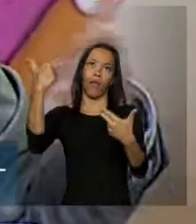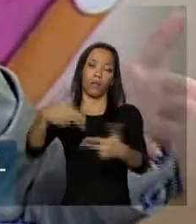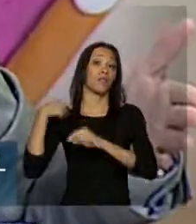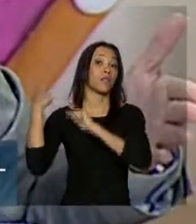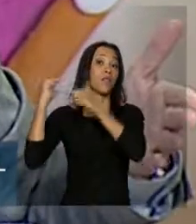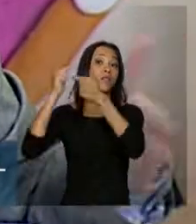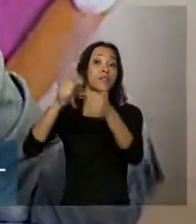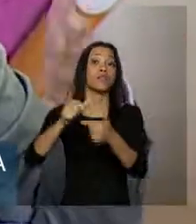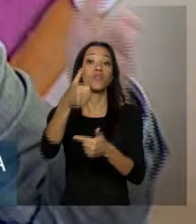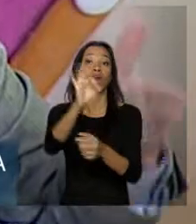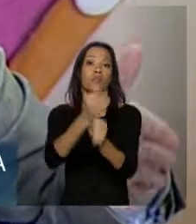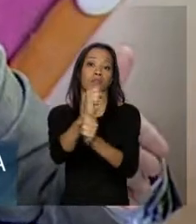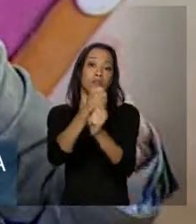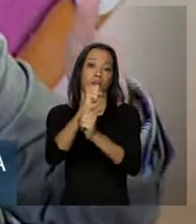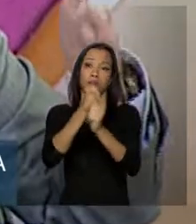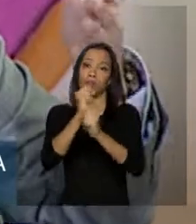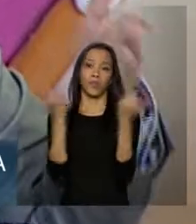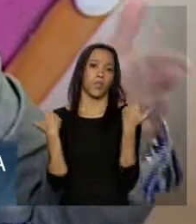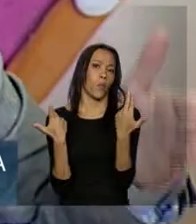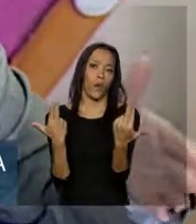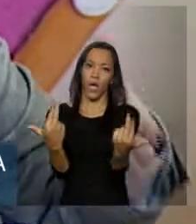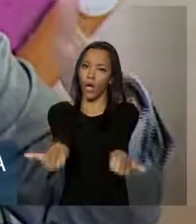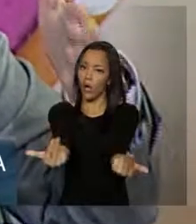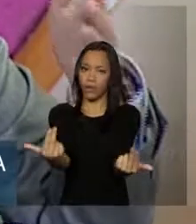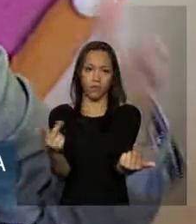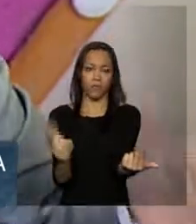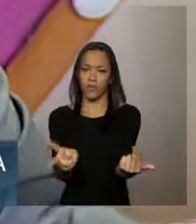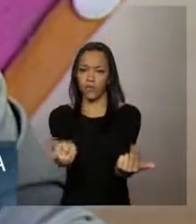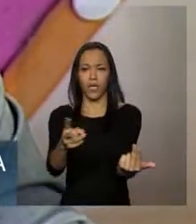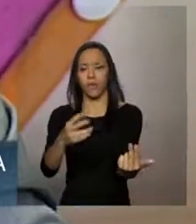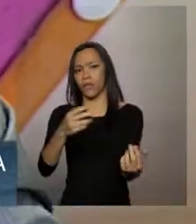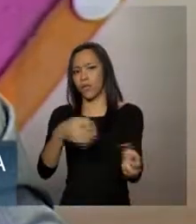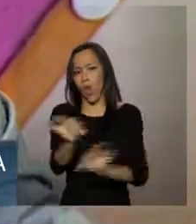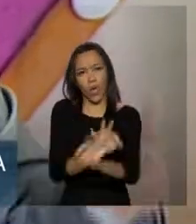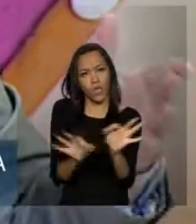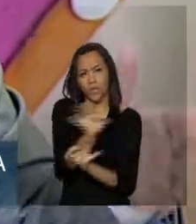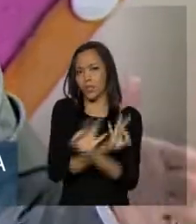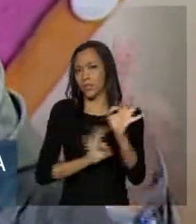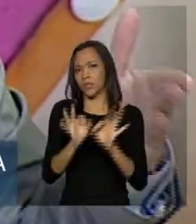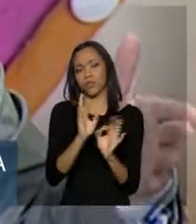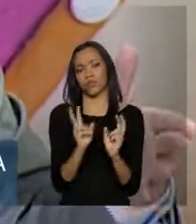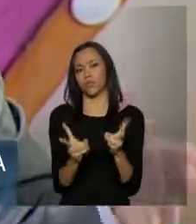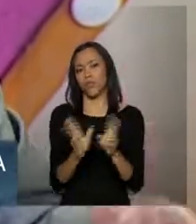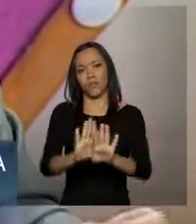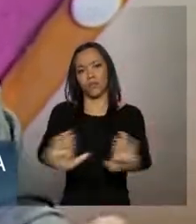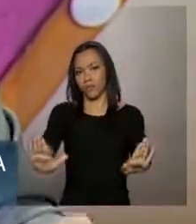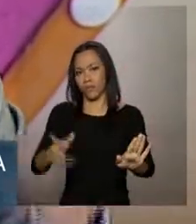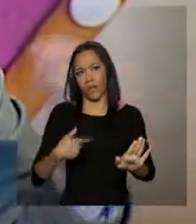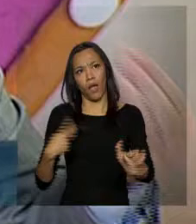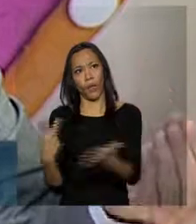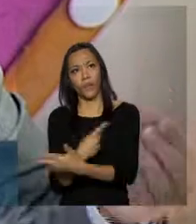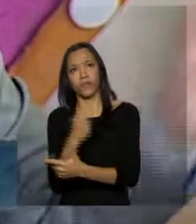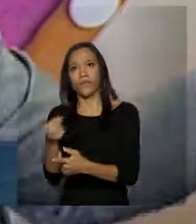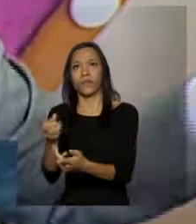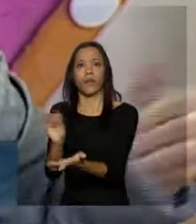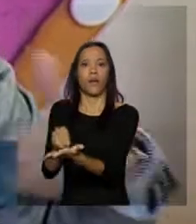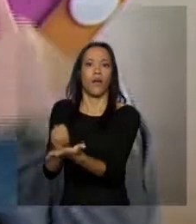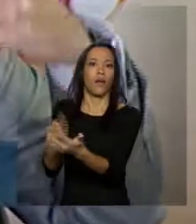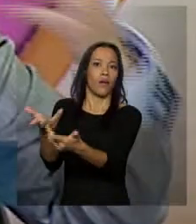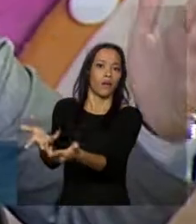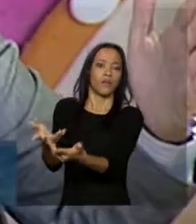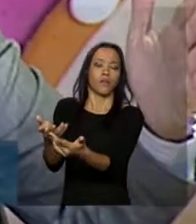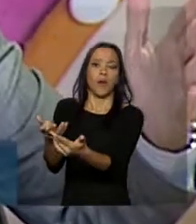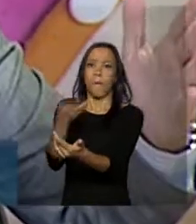de décadas já fazendo campanhas e é a mesma logística, a mesma sistemática, e eventualmente pode acontecer de um ou outro serviço ter